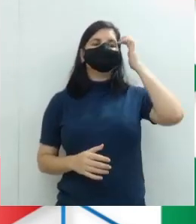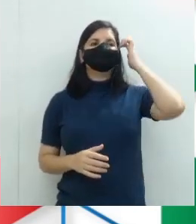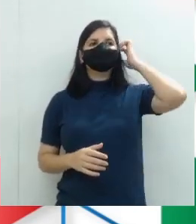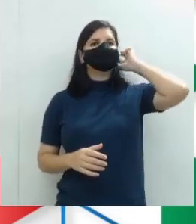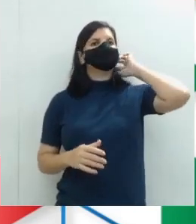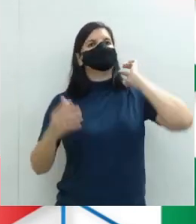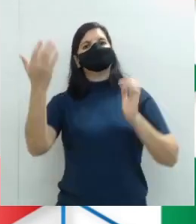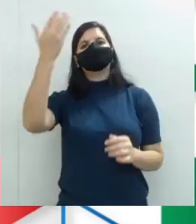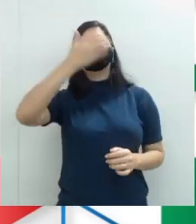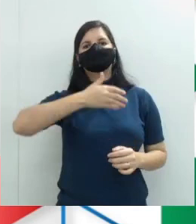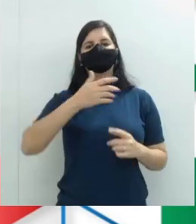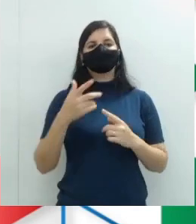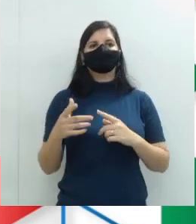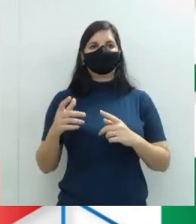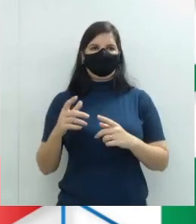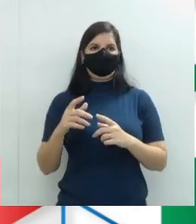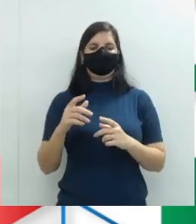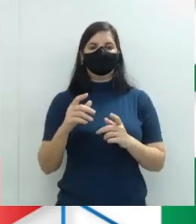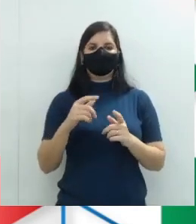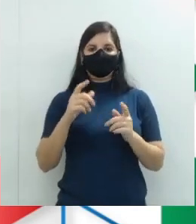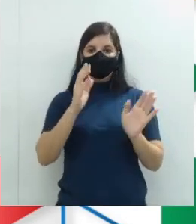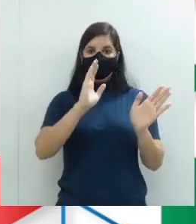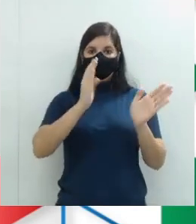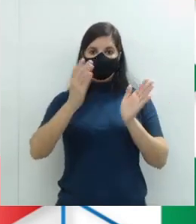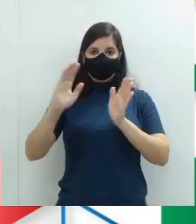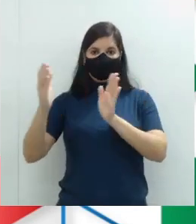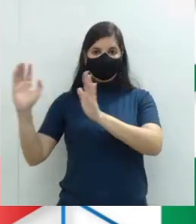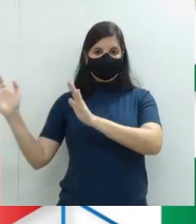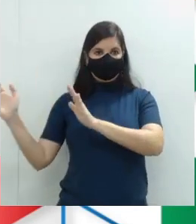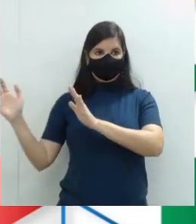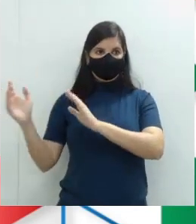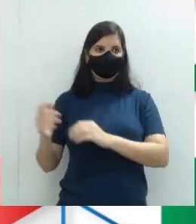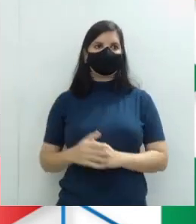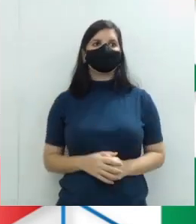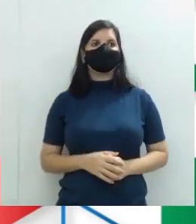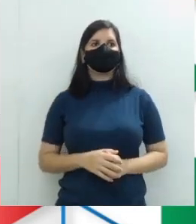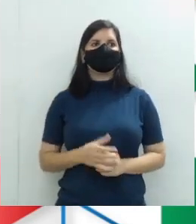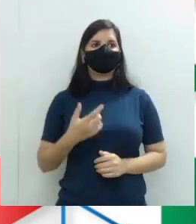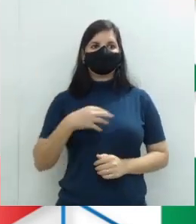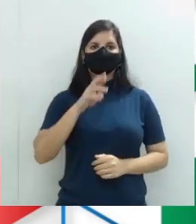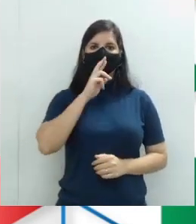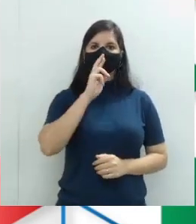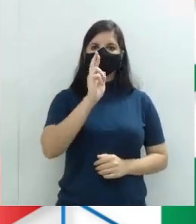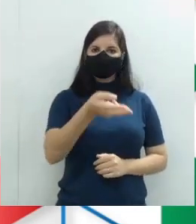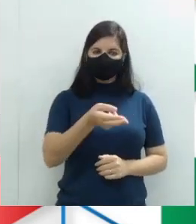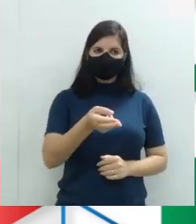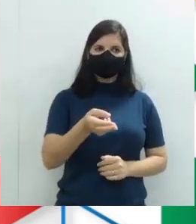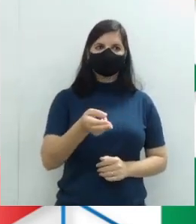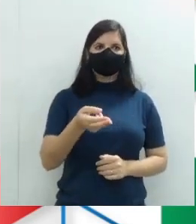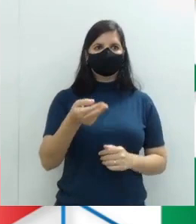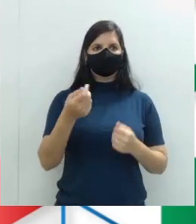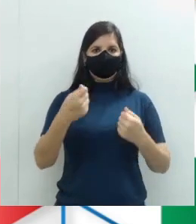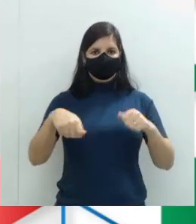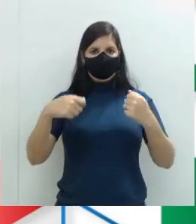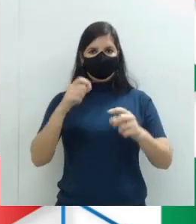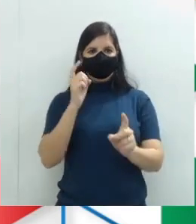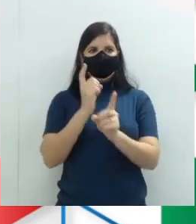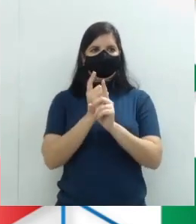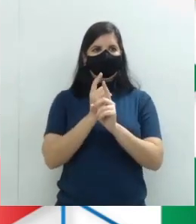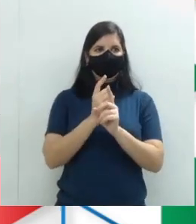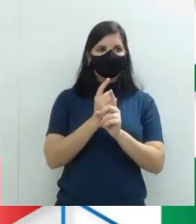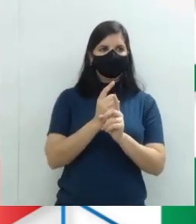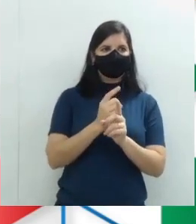está dando aí o posicionamento. A ordem é crescente. Ok? Para responder essa questão, nós vamos precisar